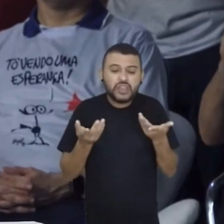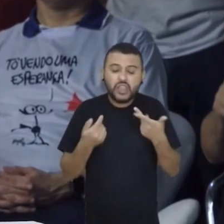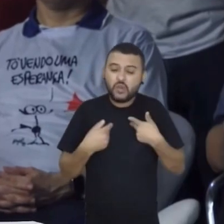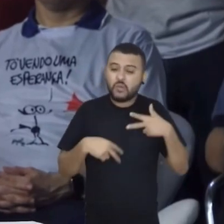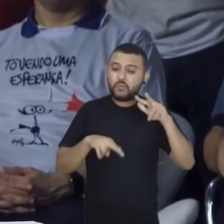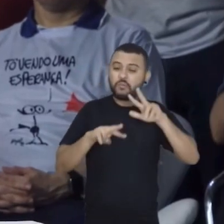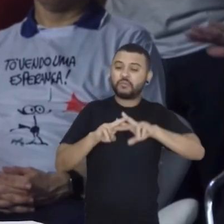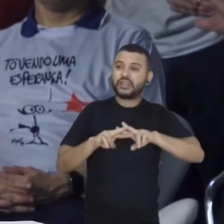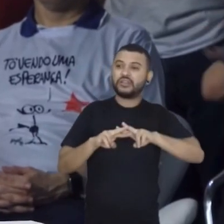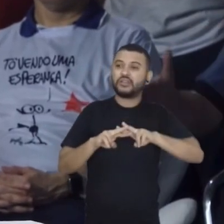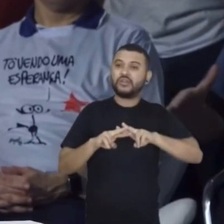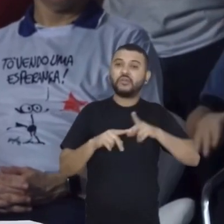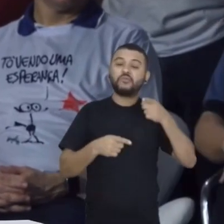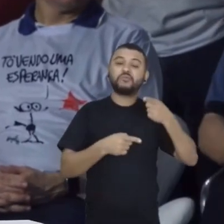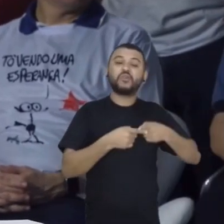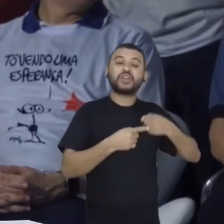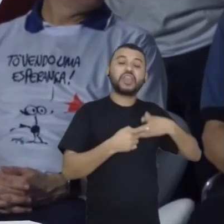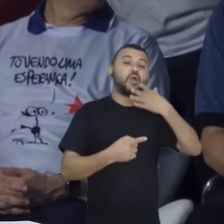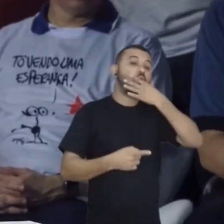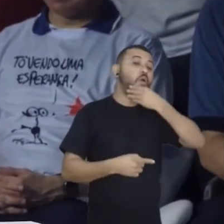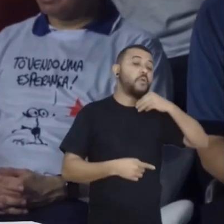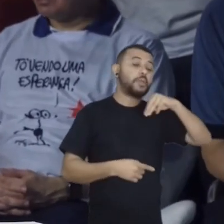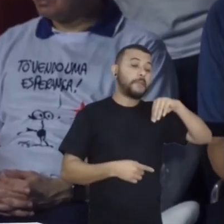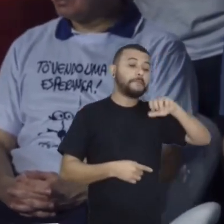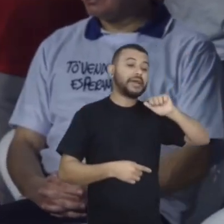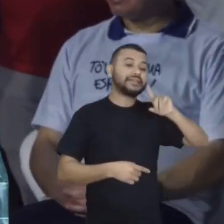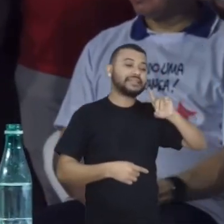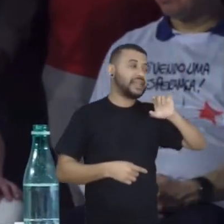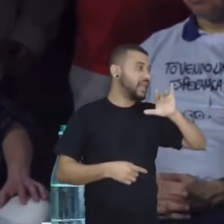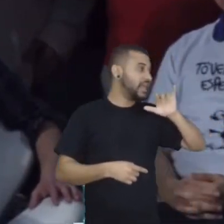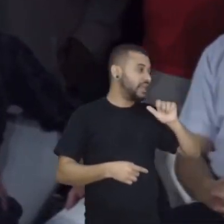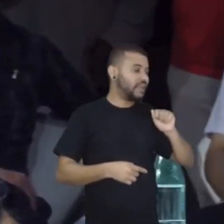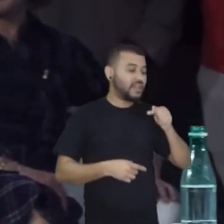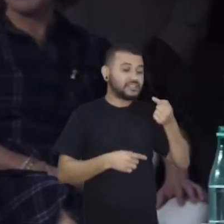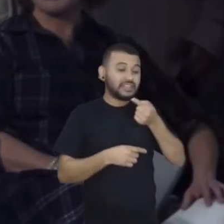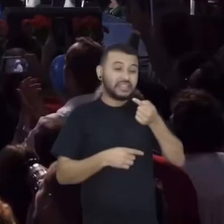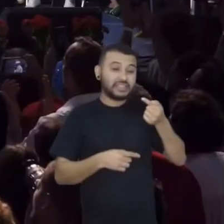ficou 27 anos e saiu para governar a África do Sul?